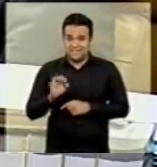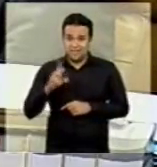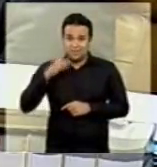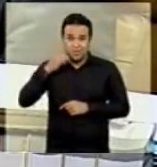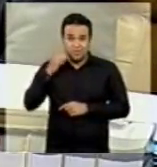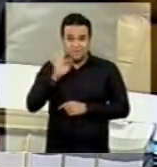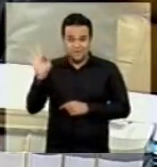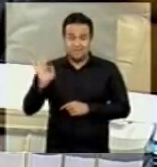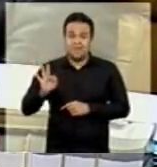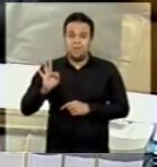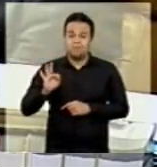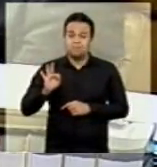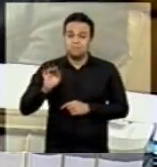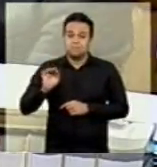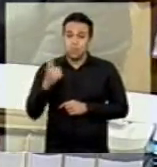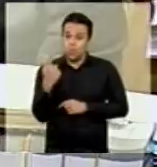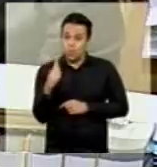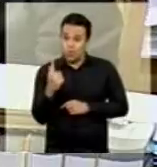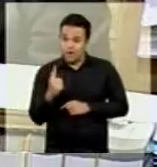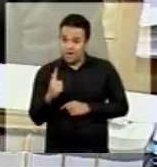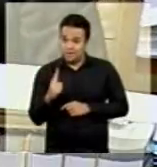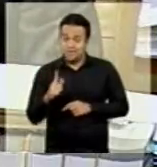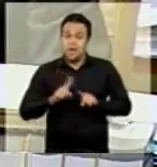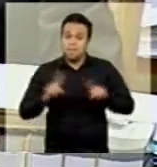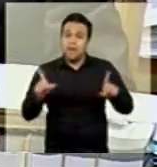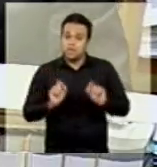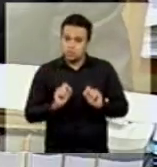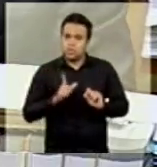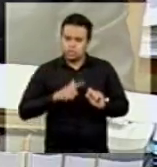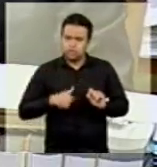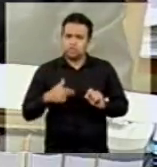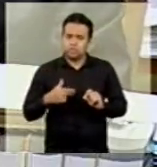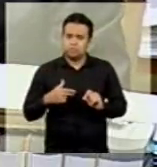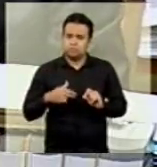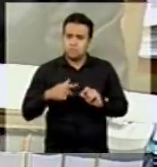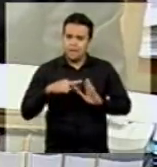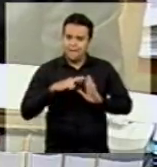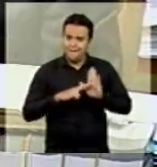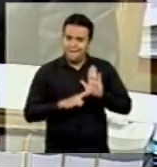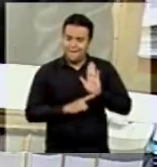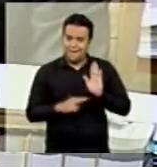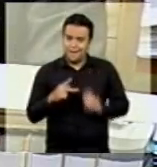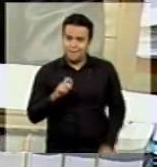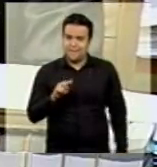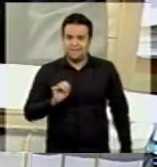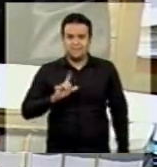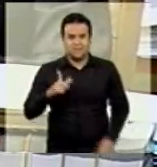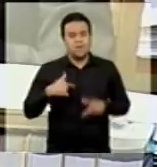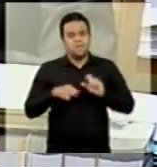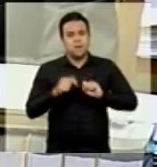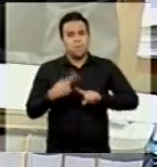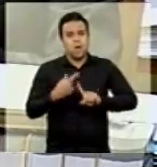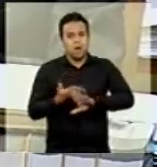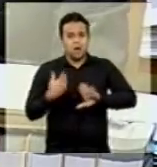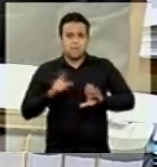Goiás. Mas o procedimento penal foi instaurado perante esta corte. E, na época, cuidava-se